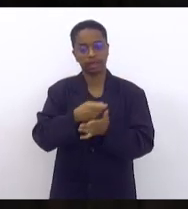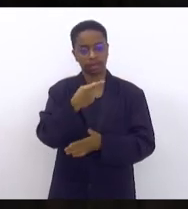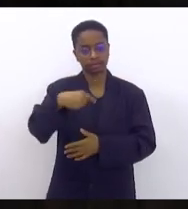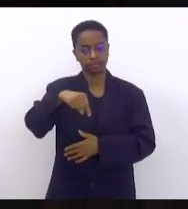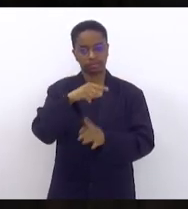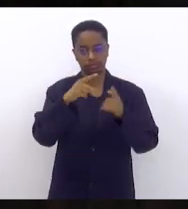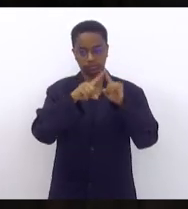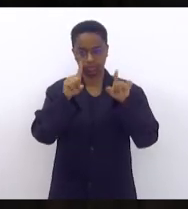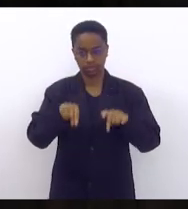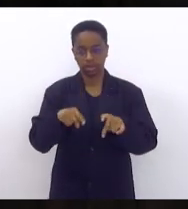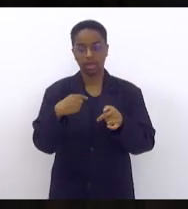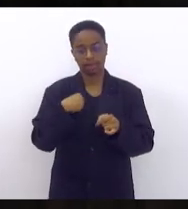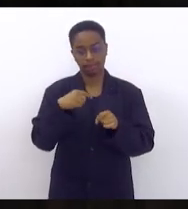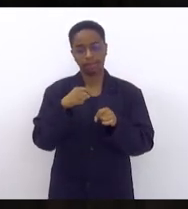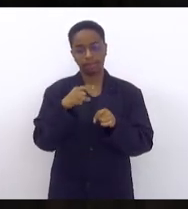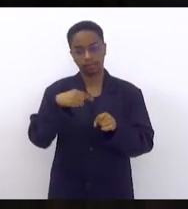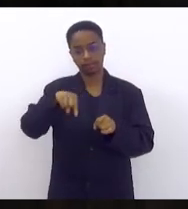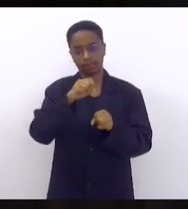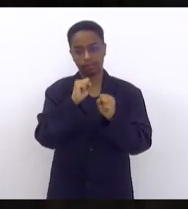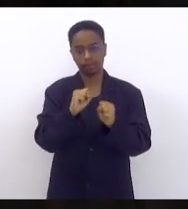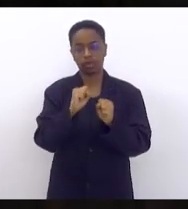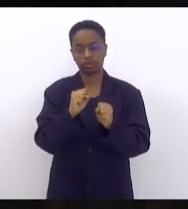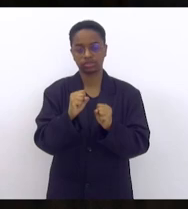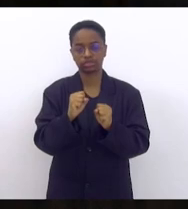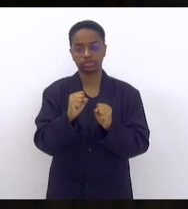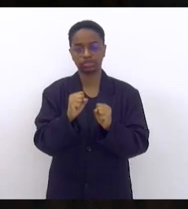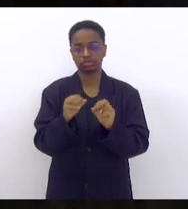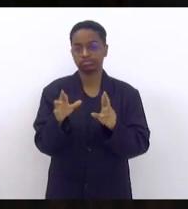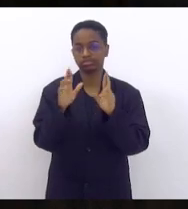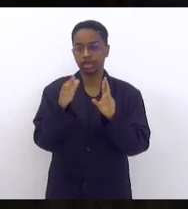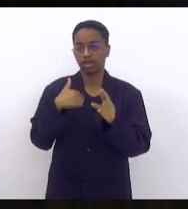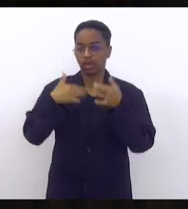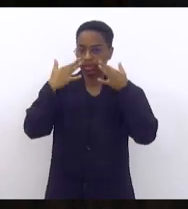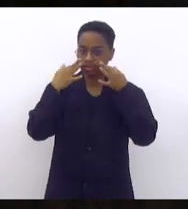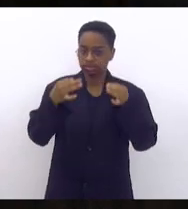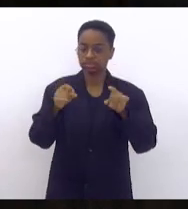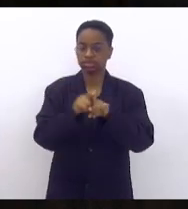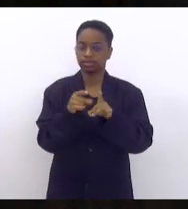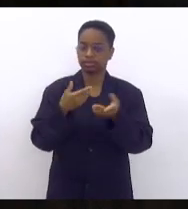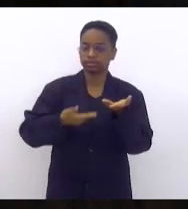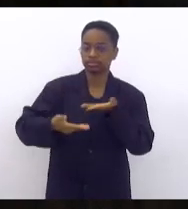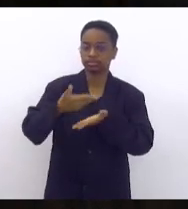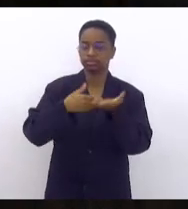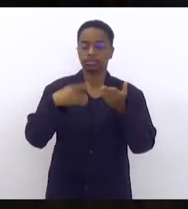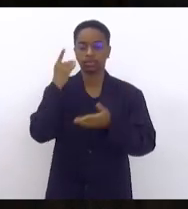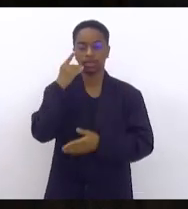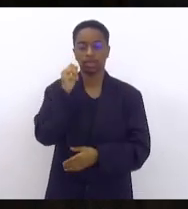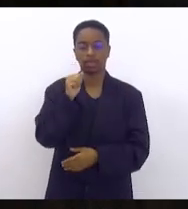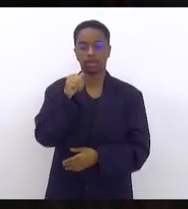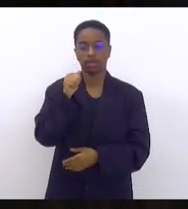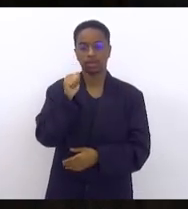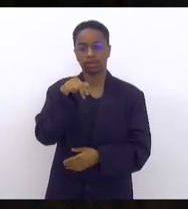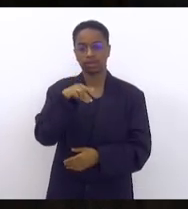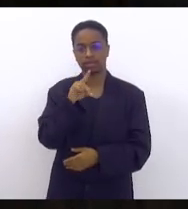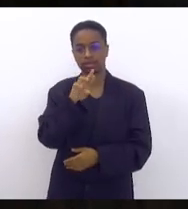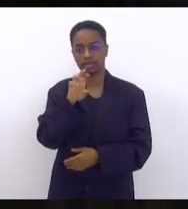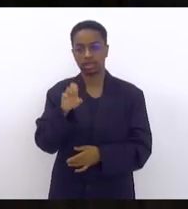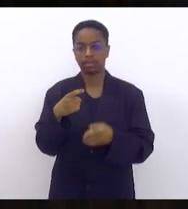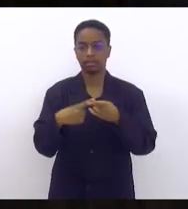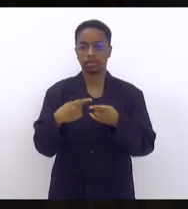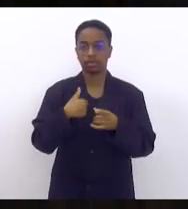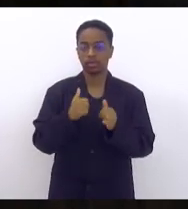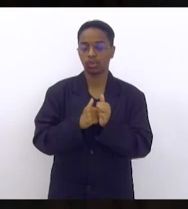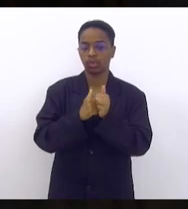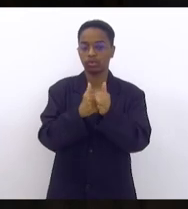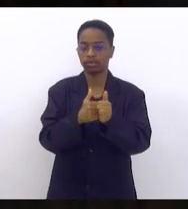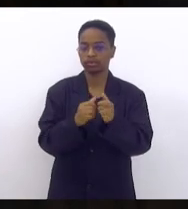servidores. Vocês podem contar com minha atenção e com meu diálogo com o deputado André Correia, que eu vou acompanhar, estarei acompanhando isso de perto. E, como ele falou,